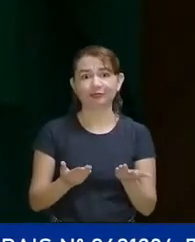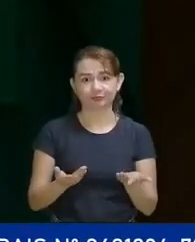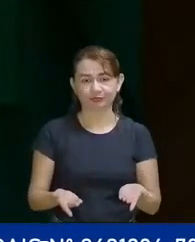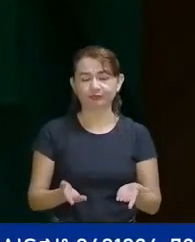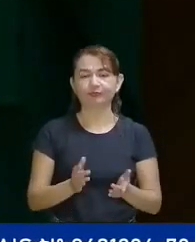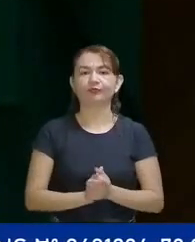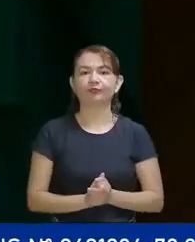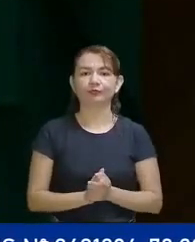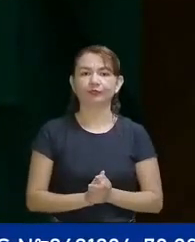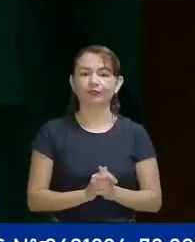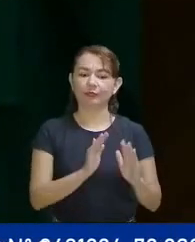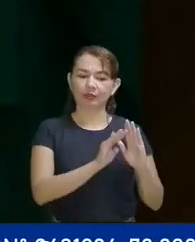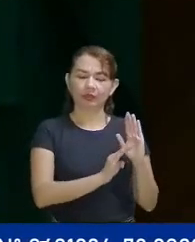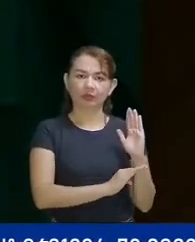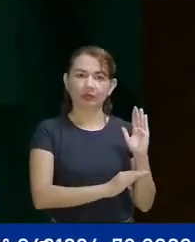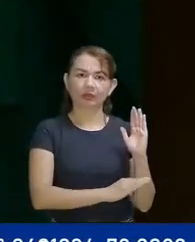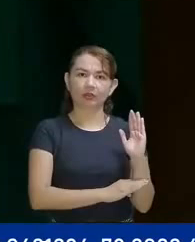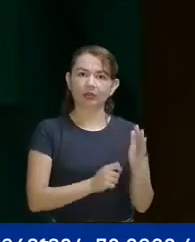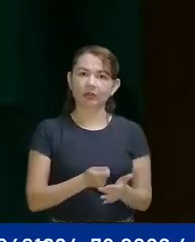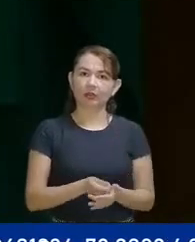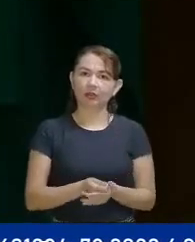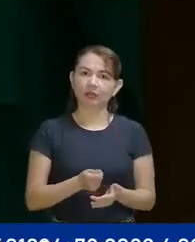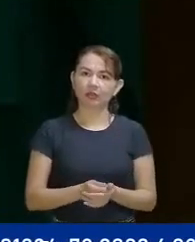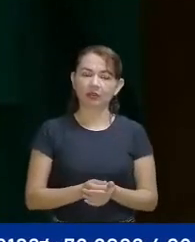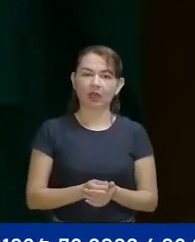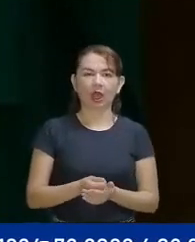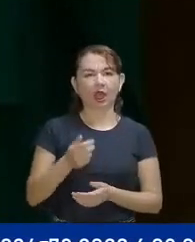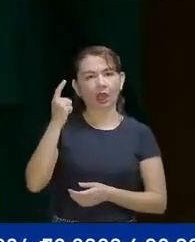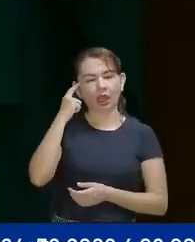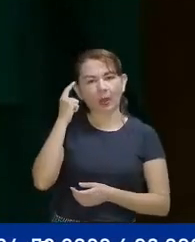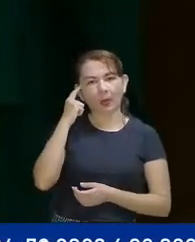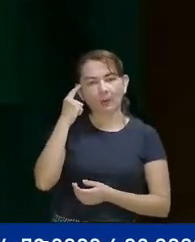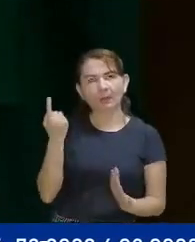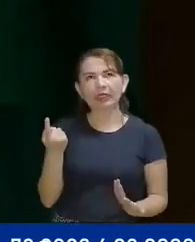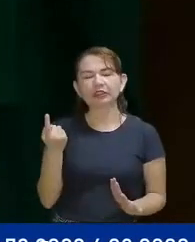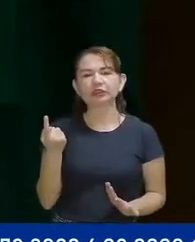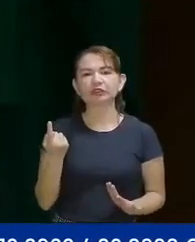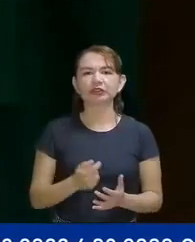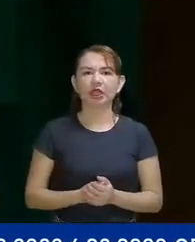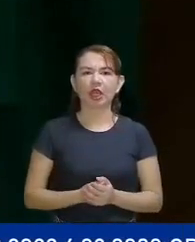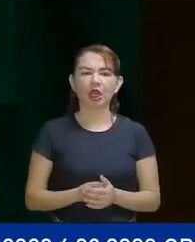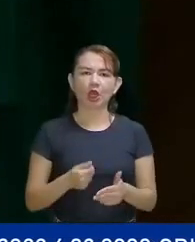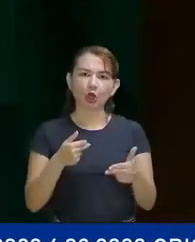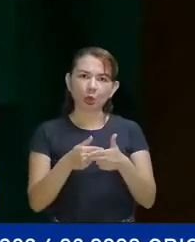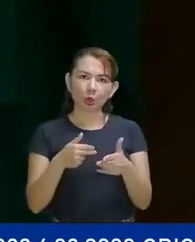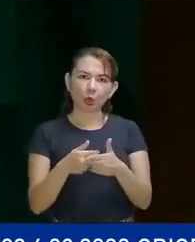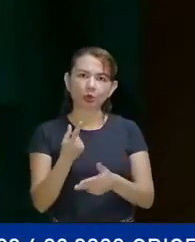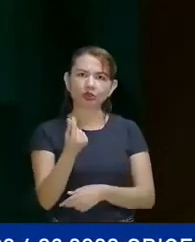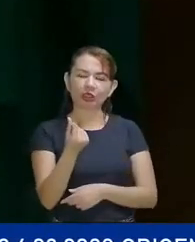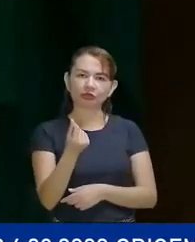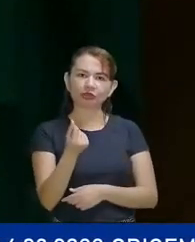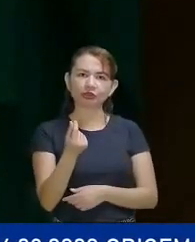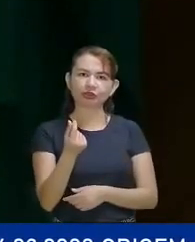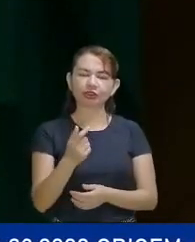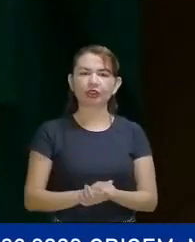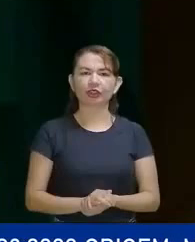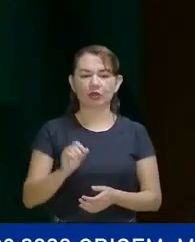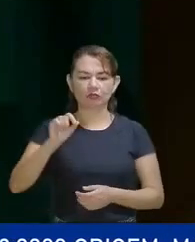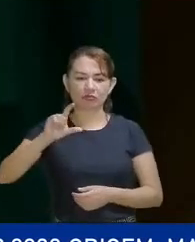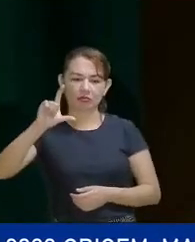princípio ele exige que se analise se os quantitativos empregados,